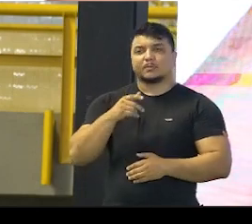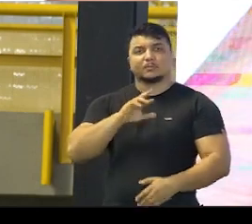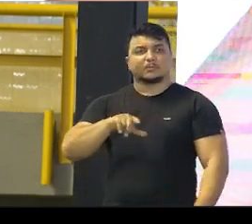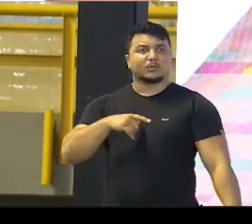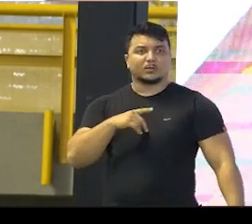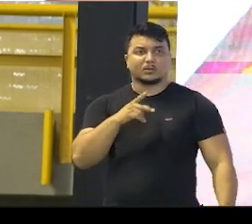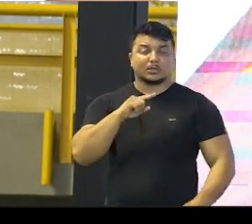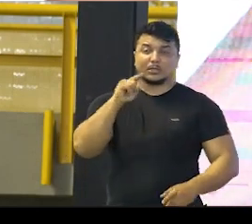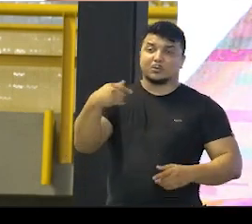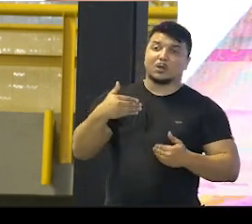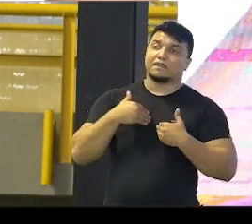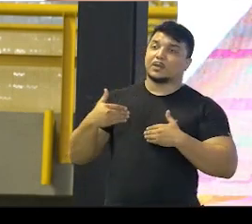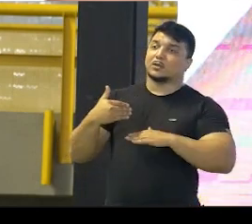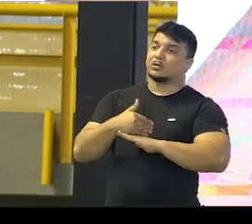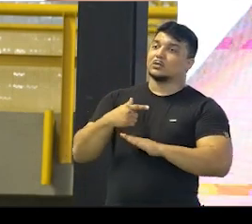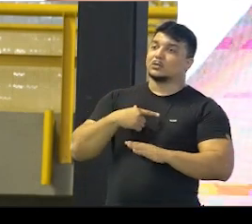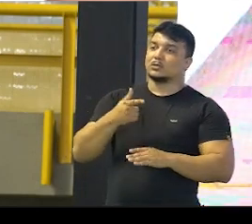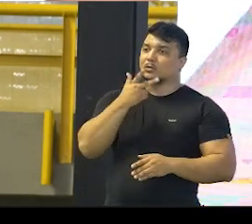quarteirão?